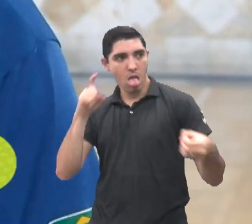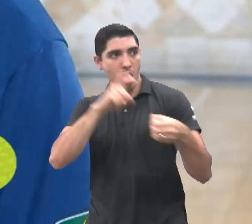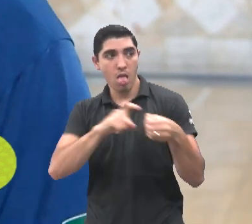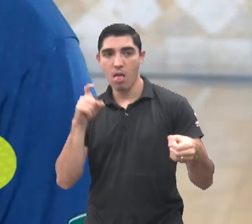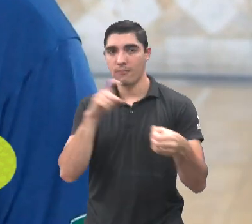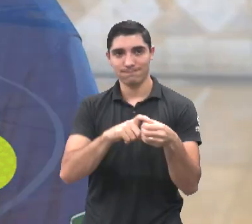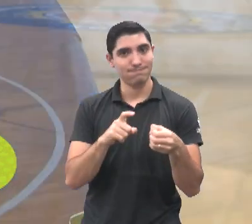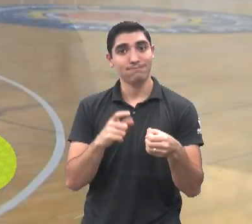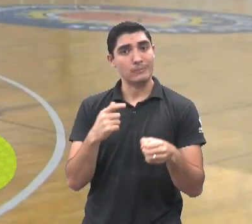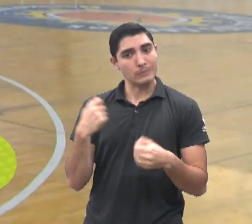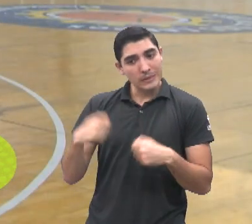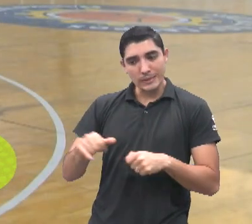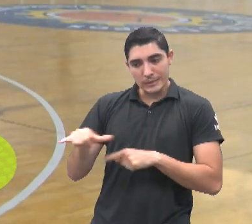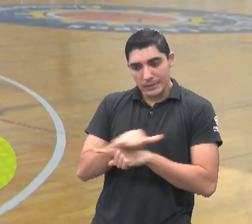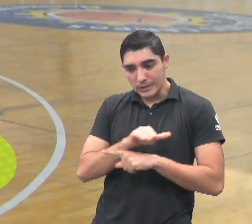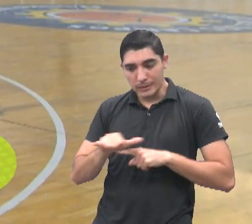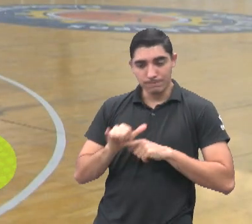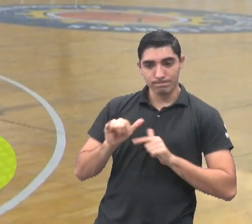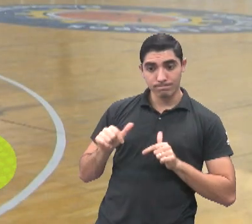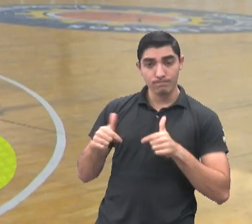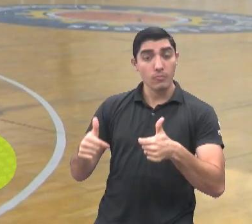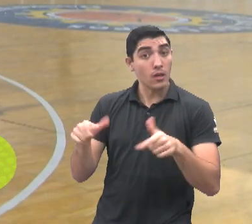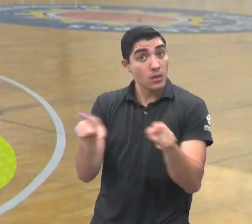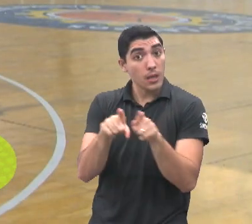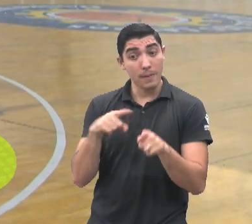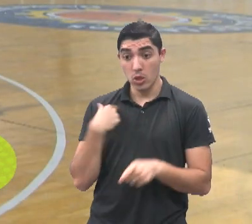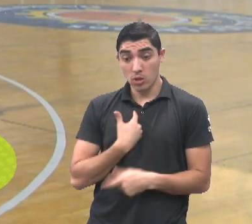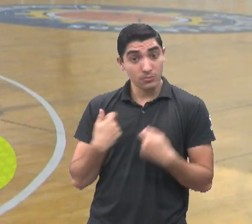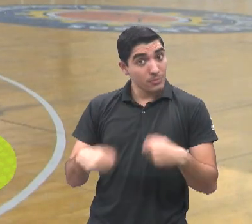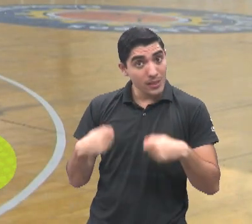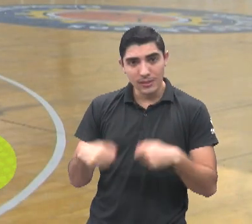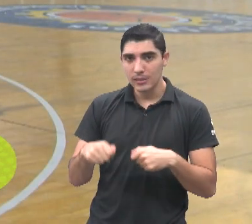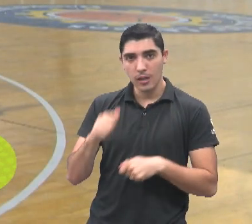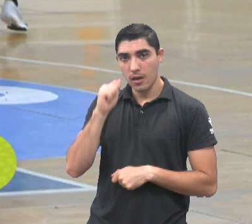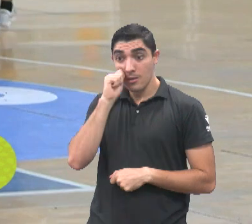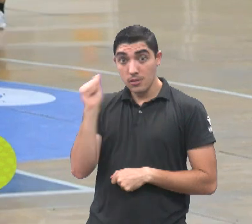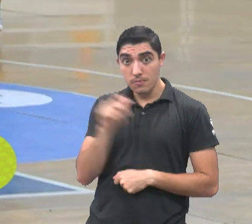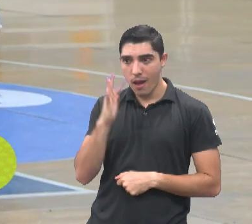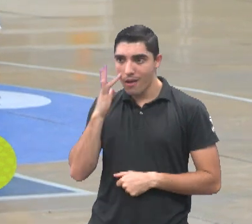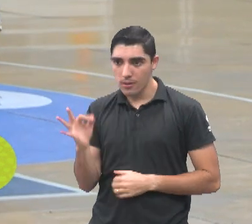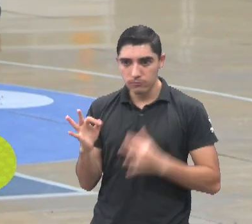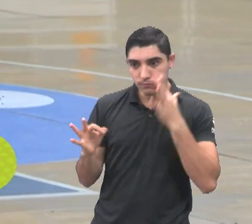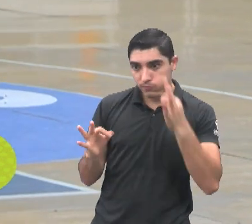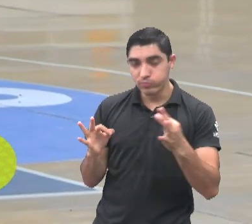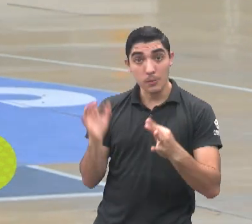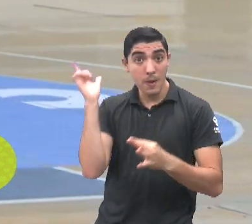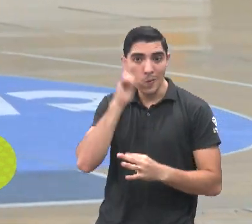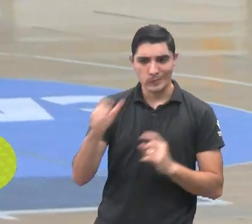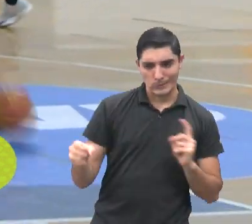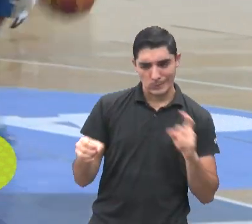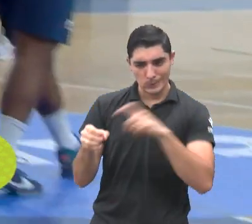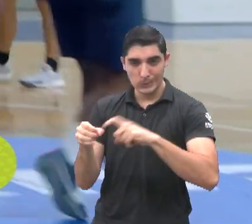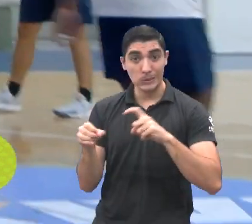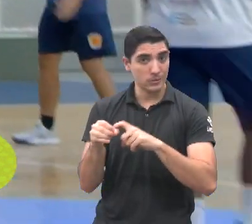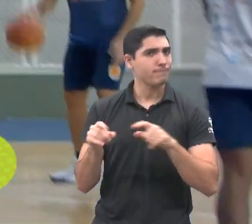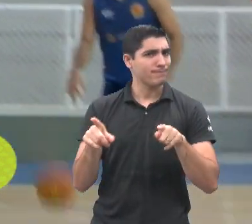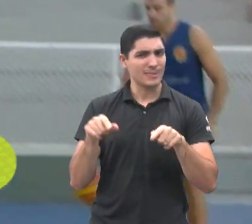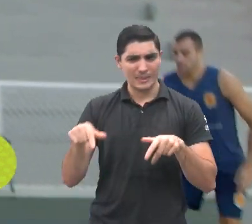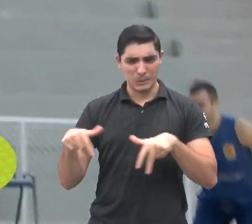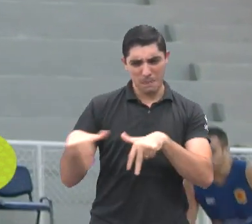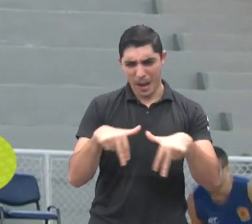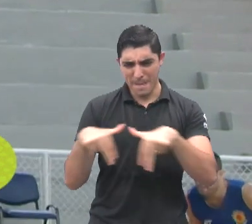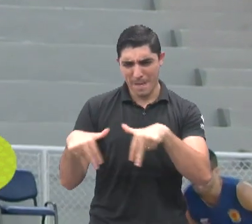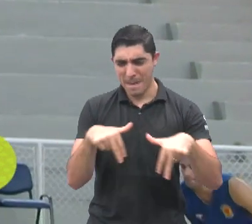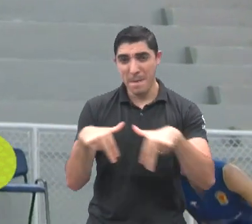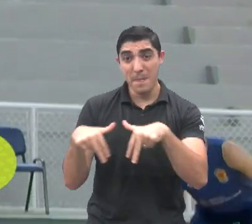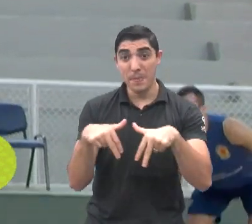de ataque, né, e ser inteligente para jogar, porque é um time que busca o confronto, são muito intensos. E a tendência